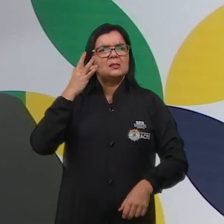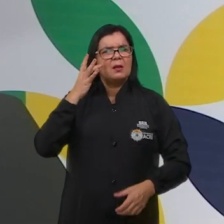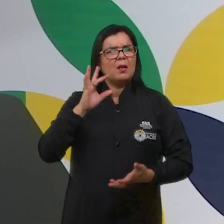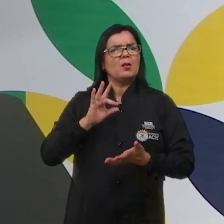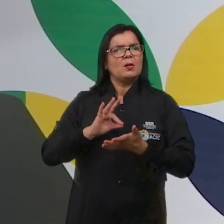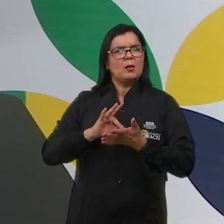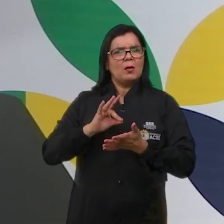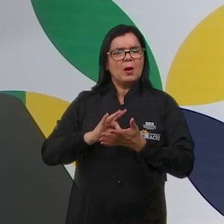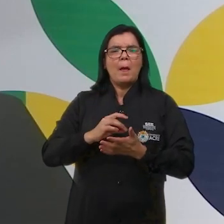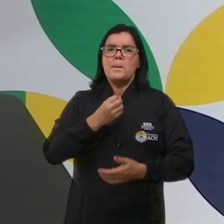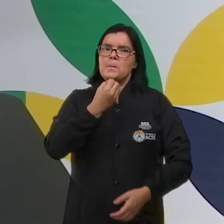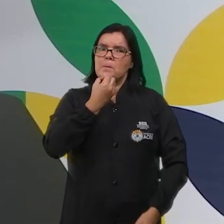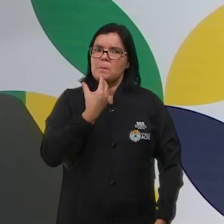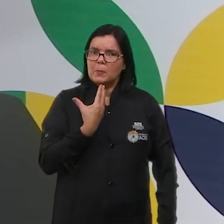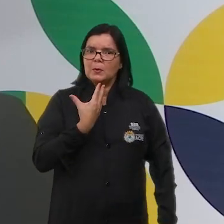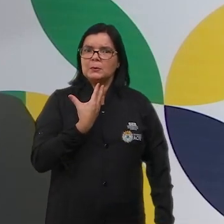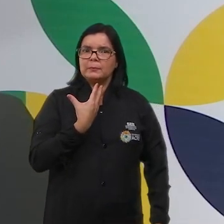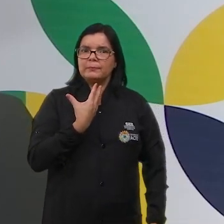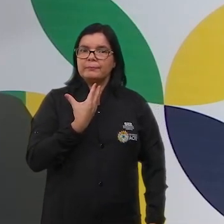realmente é uma vantagem?